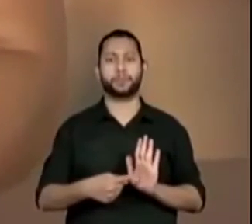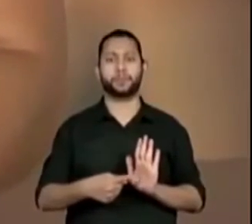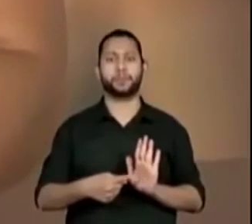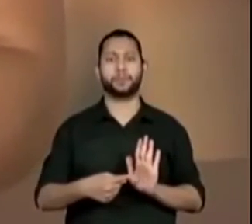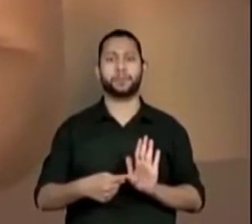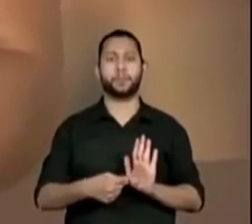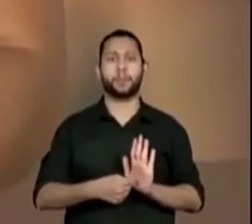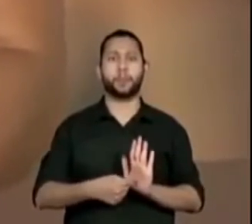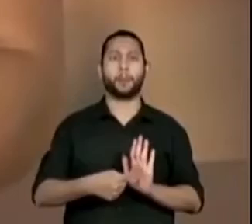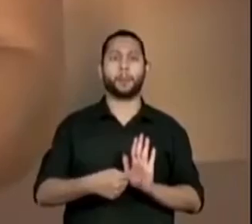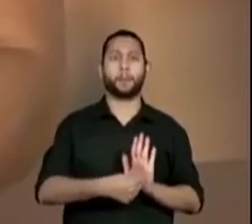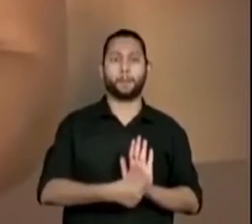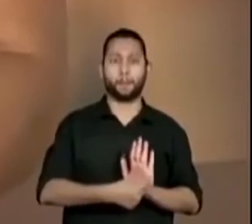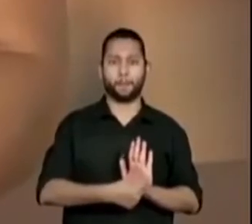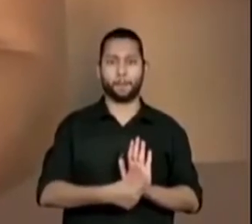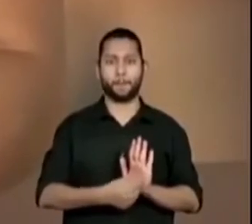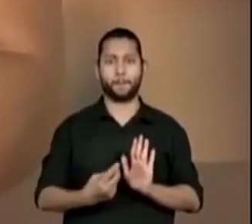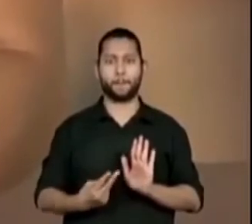23